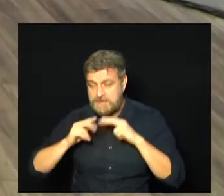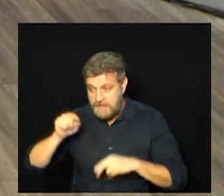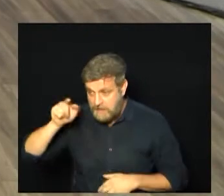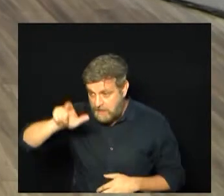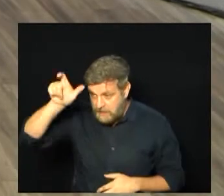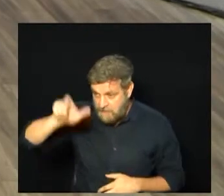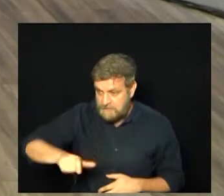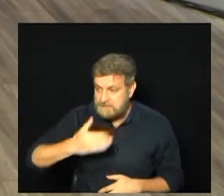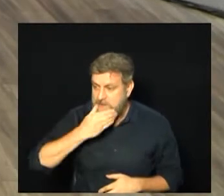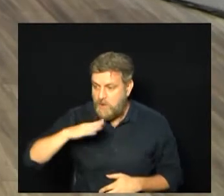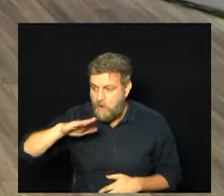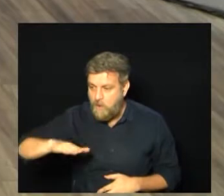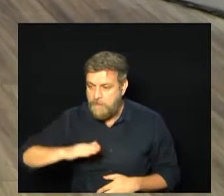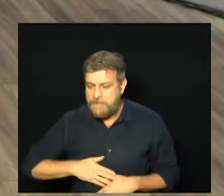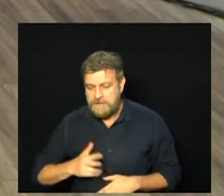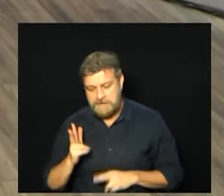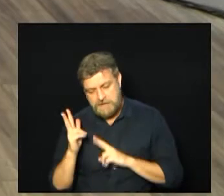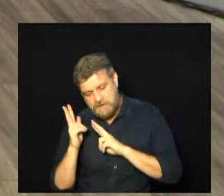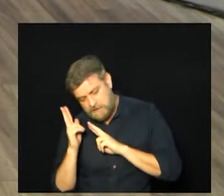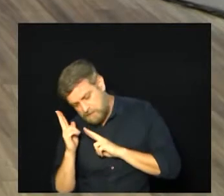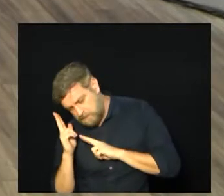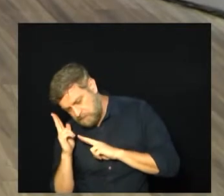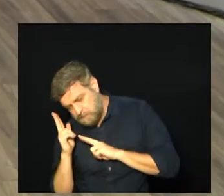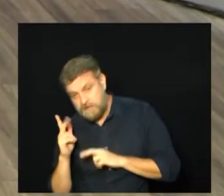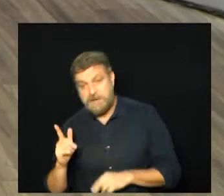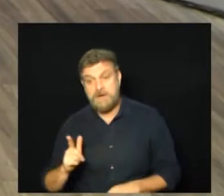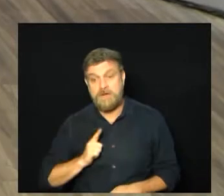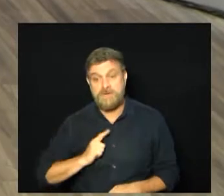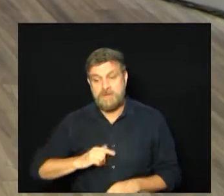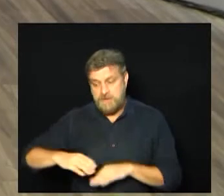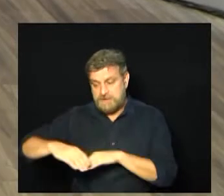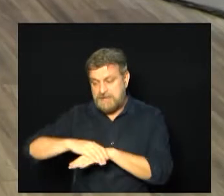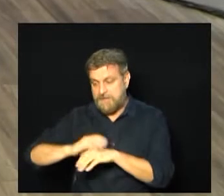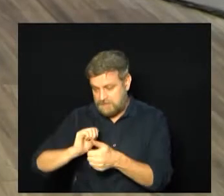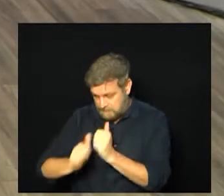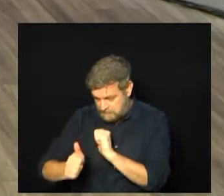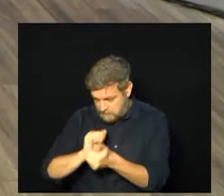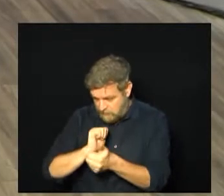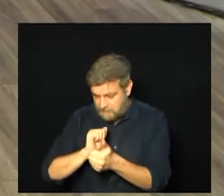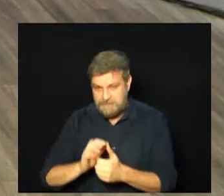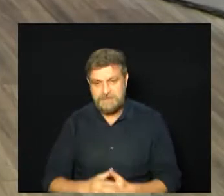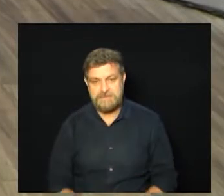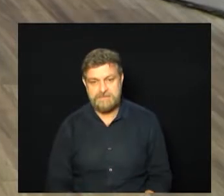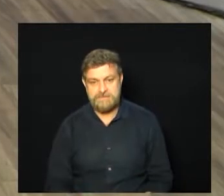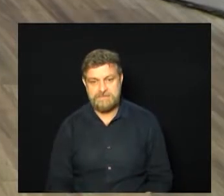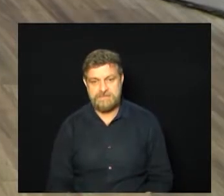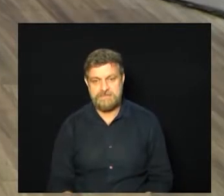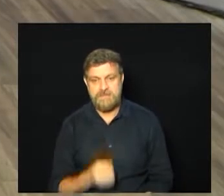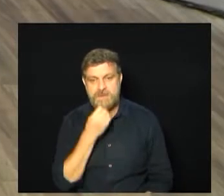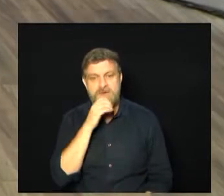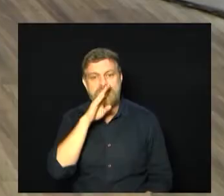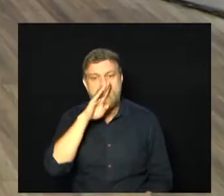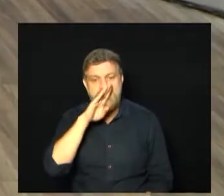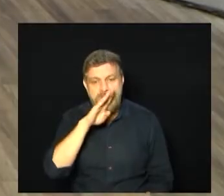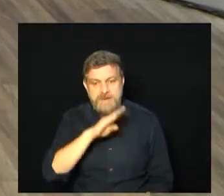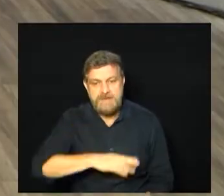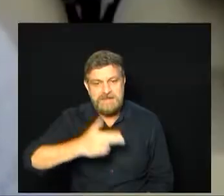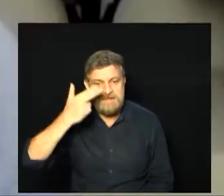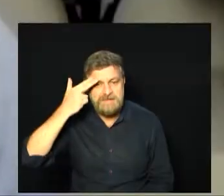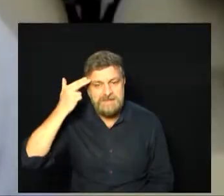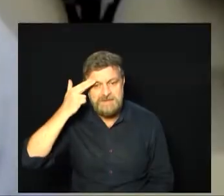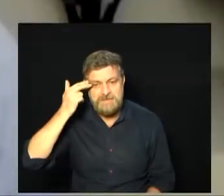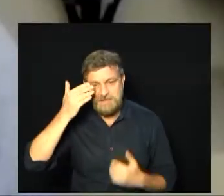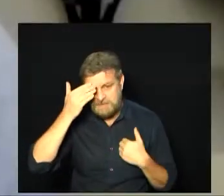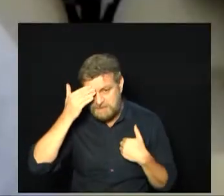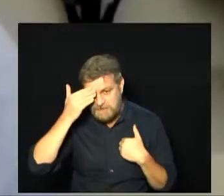um menino que dormiu de chuteiras, Aloysio? Seja bem-vindo e boa tarde. Boa tarde, Gabriel Castro. Muito